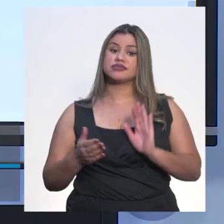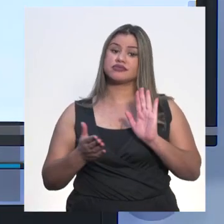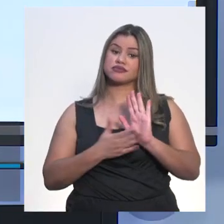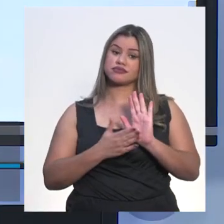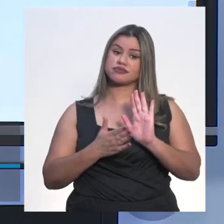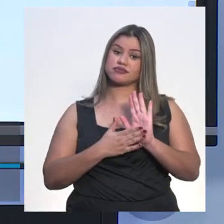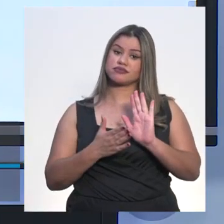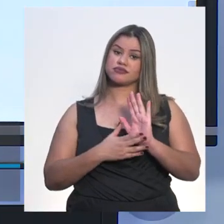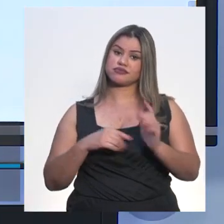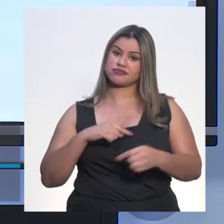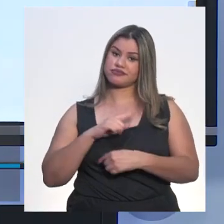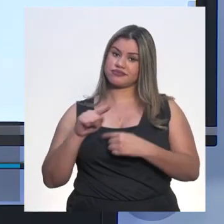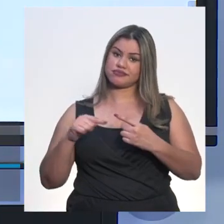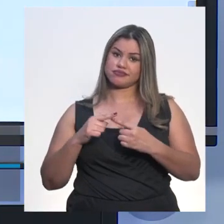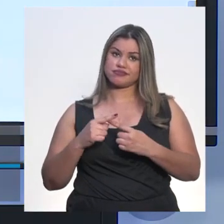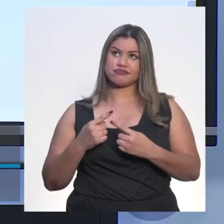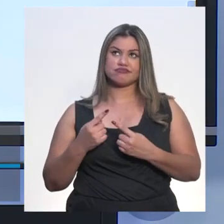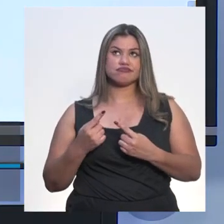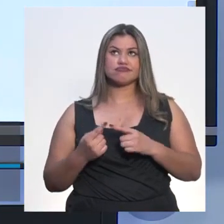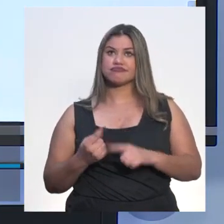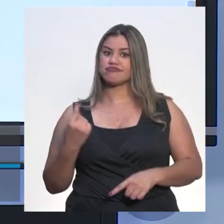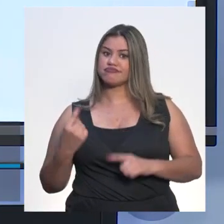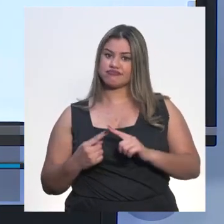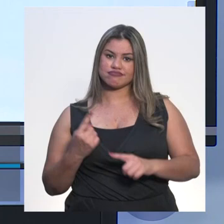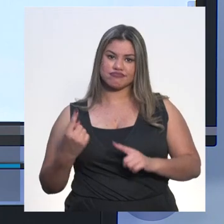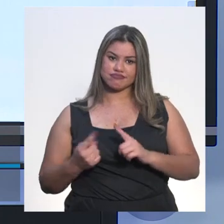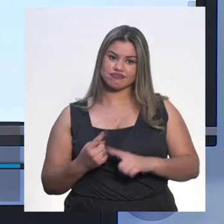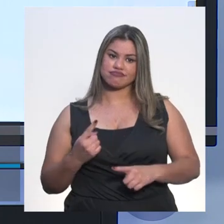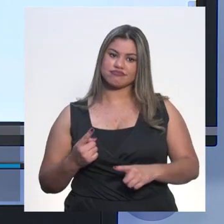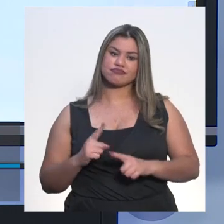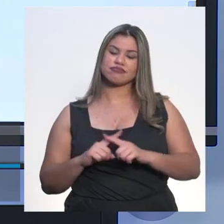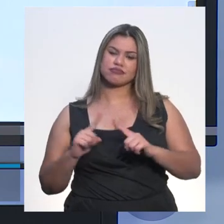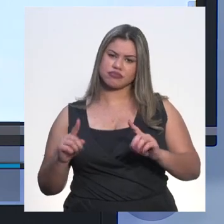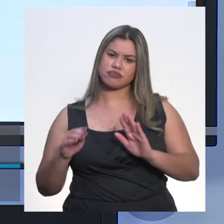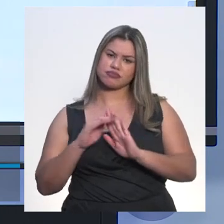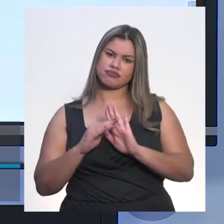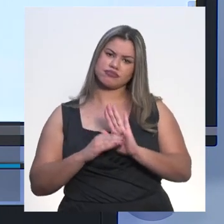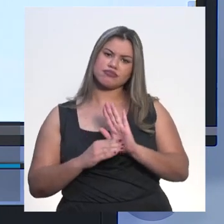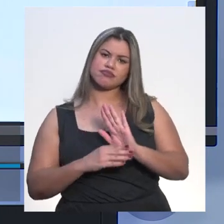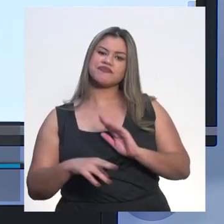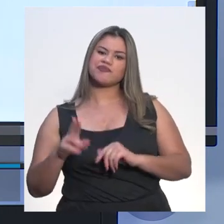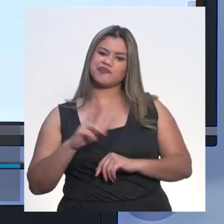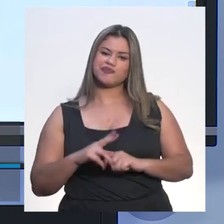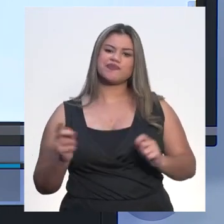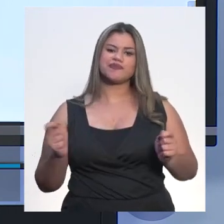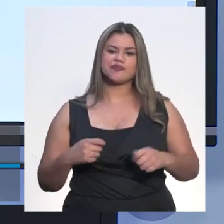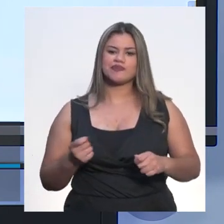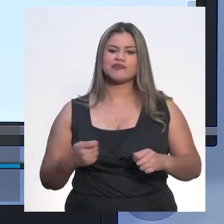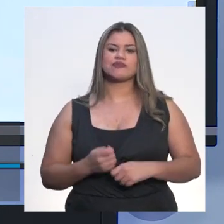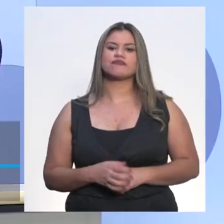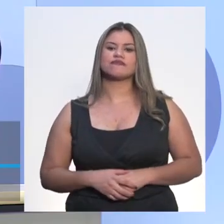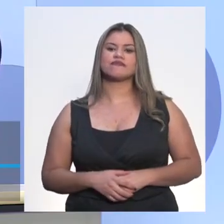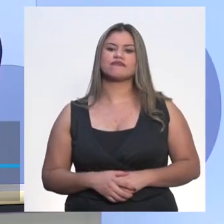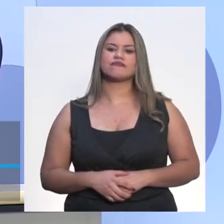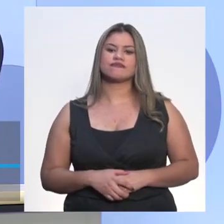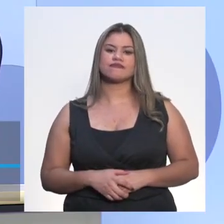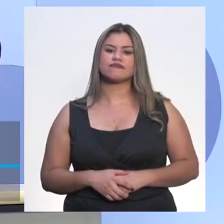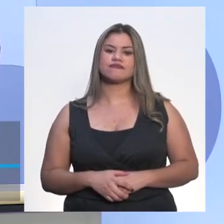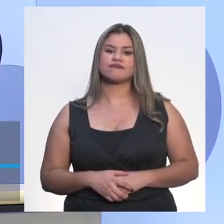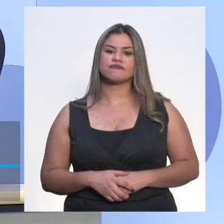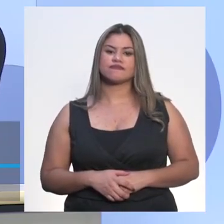está trazendo para hoje, né? Para hoje, mas é uma possibilidade. É sempre aquilo, né?